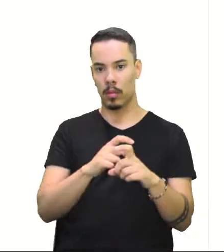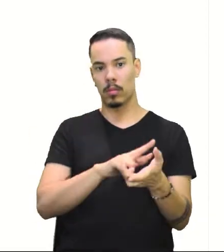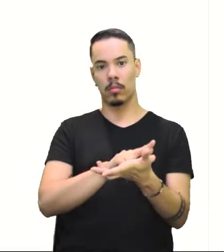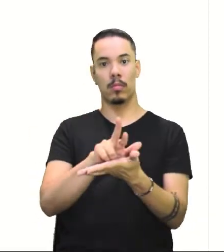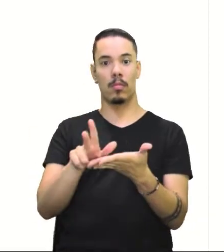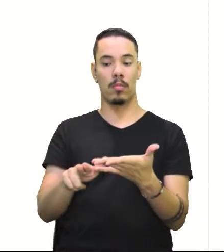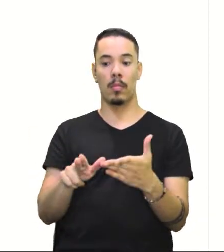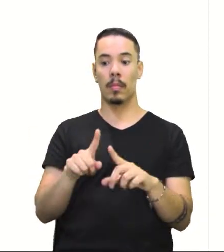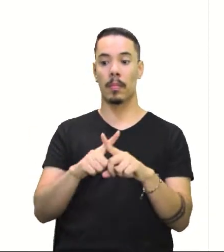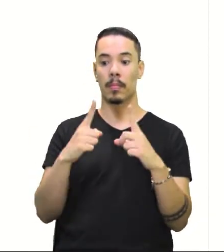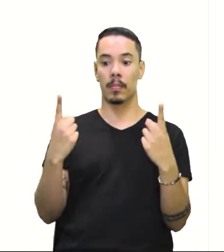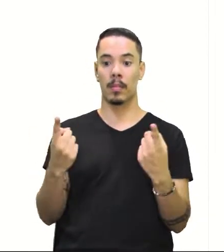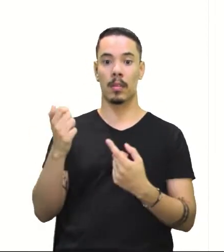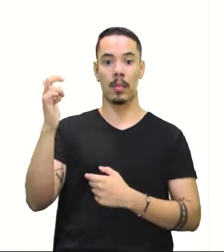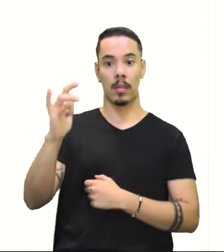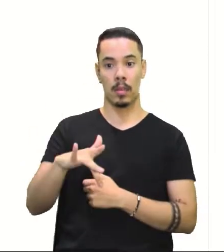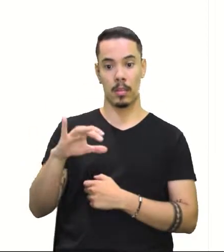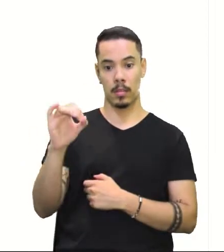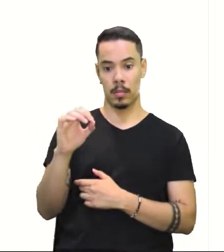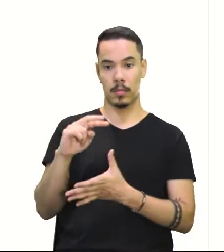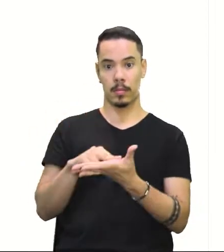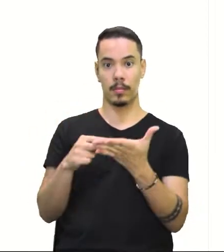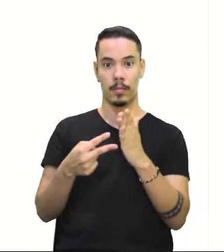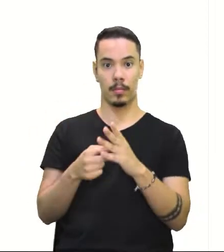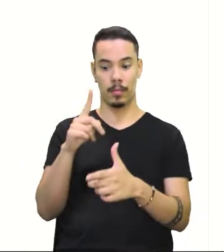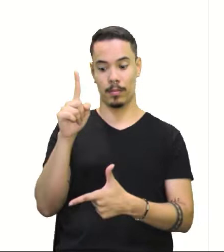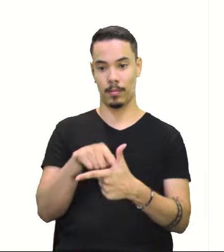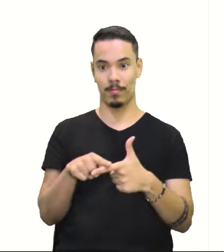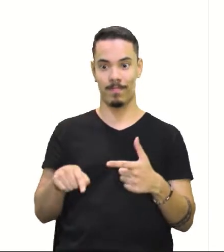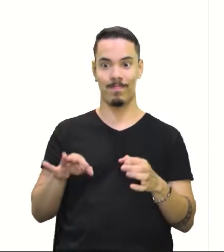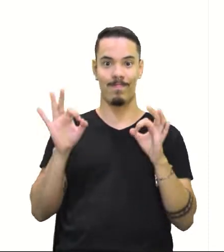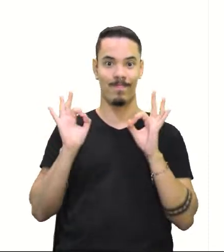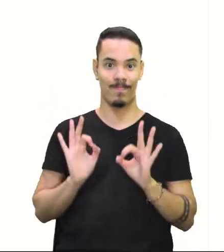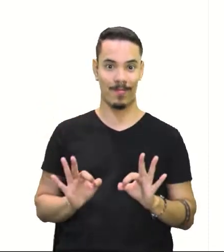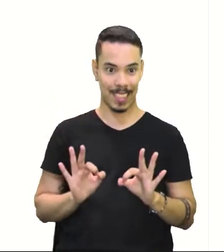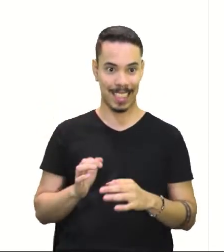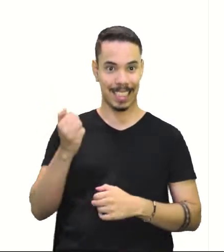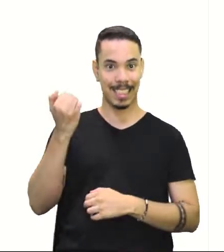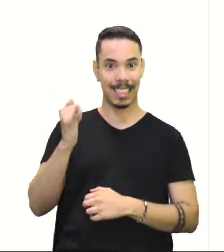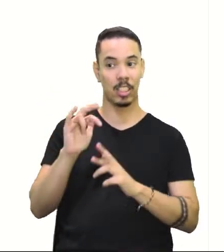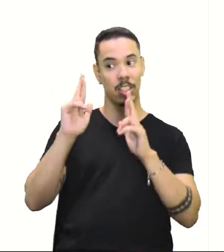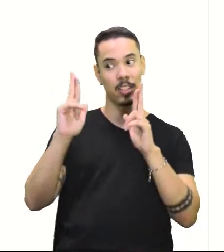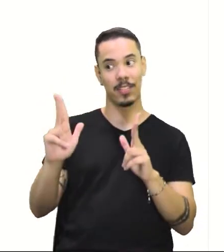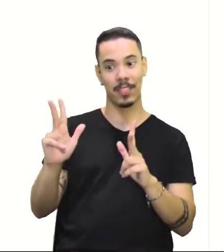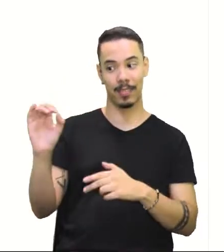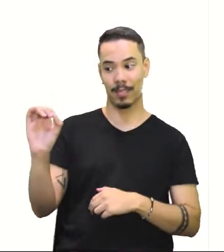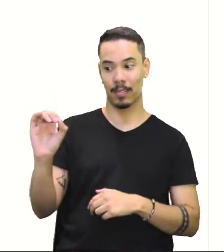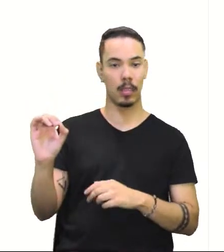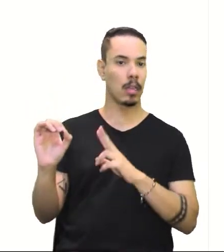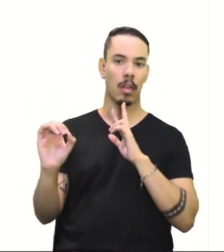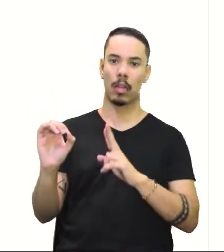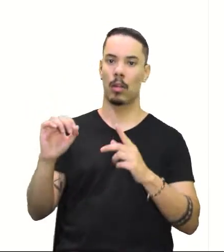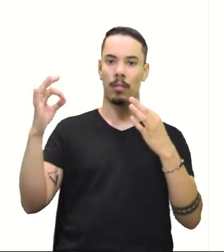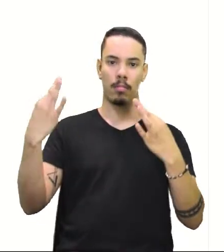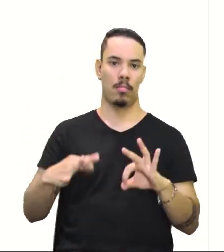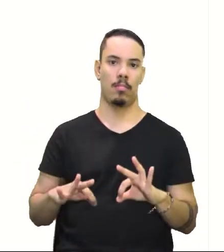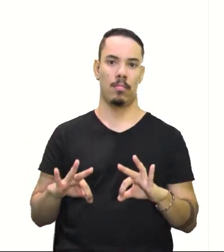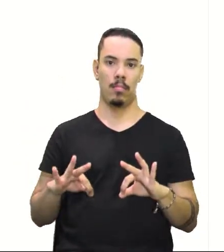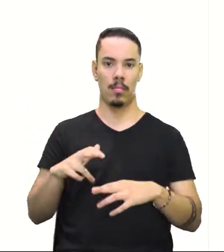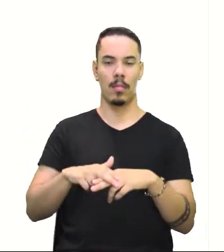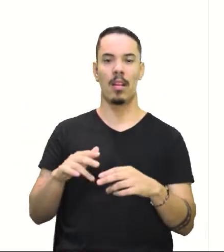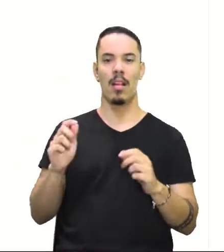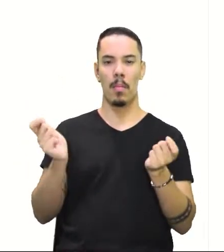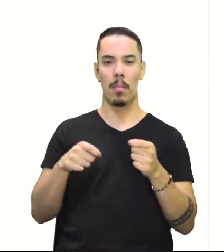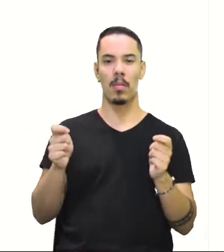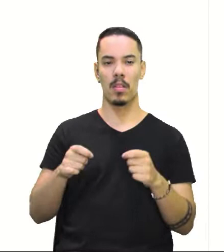é que quando esse resto é zero, é porque a divisão é exata. Exata. Se o resto é diferente de zero, é porque não é exata, né? É uma divisão